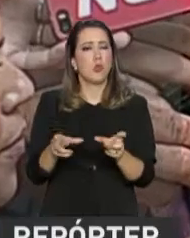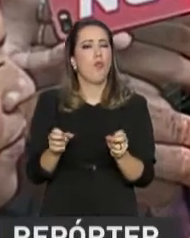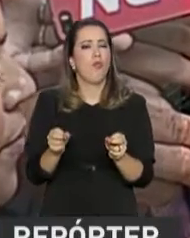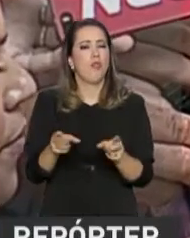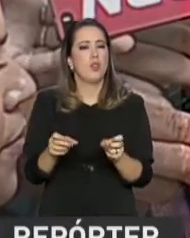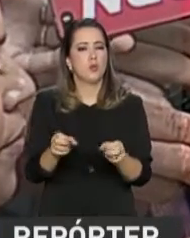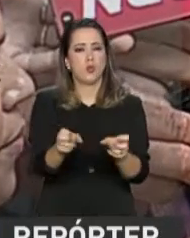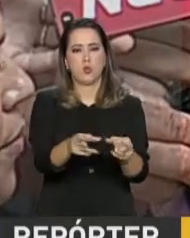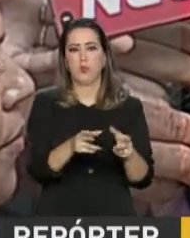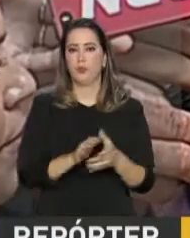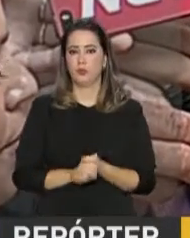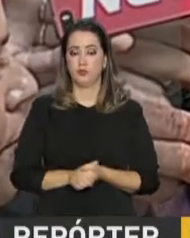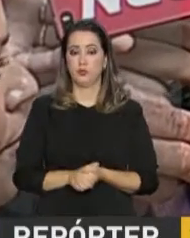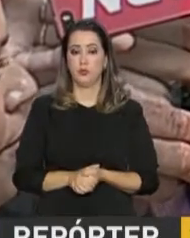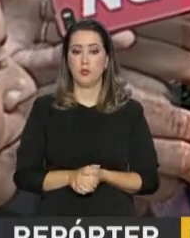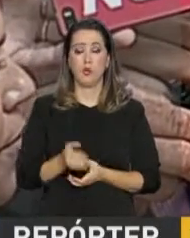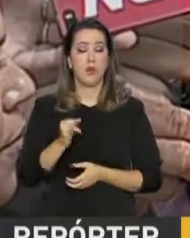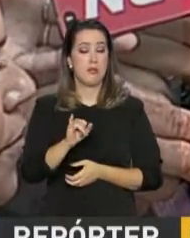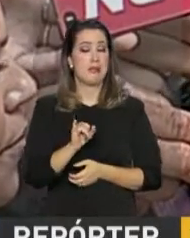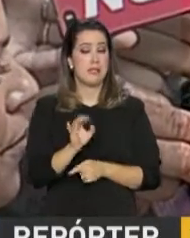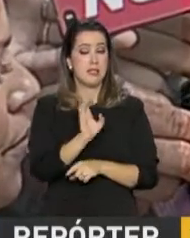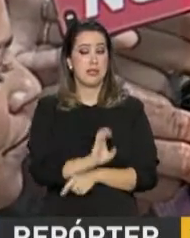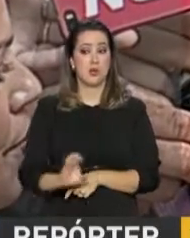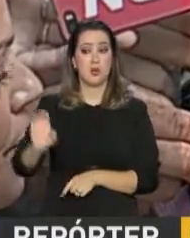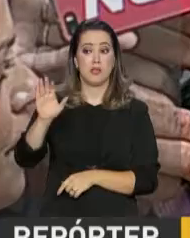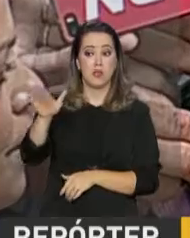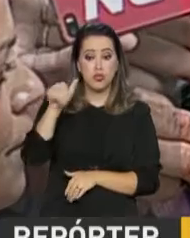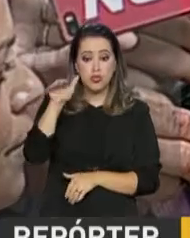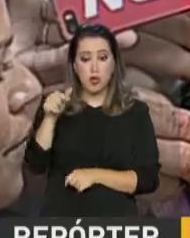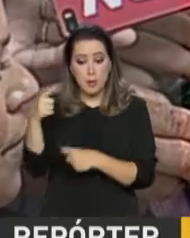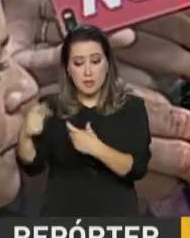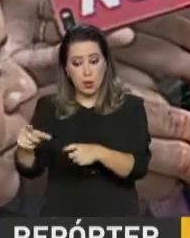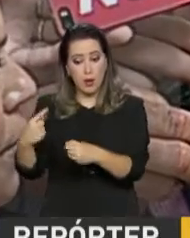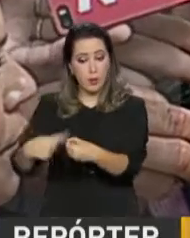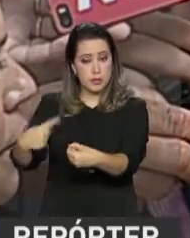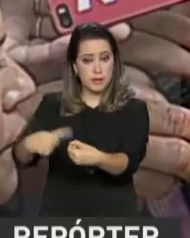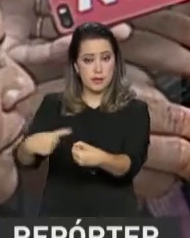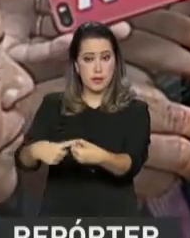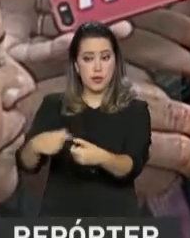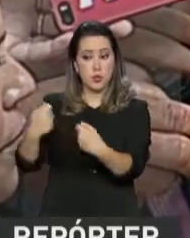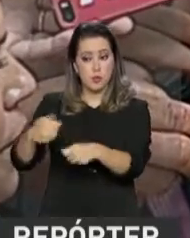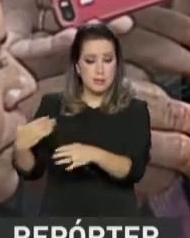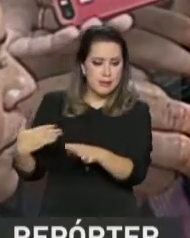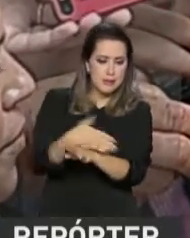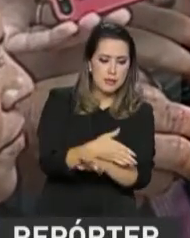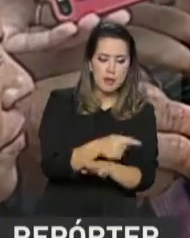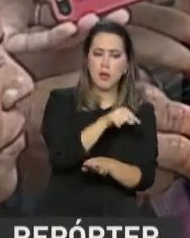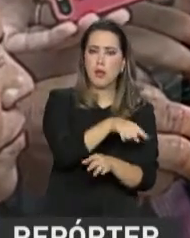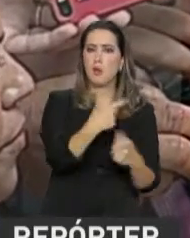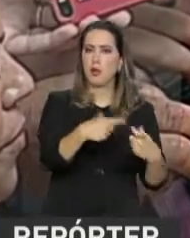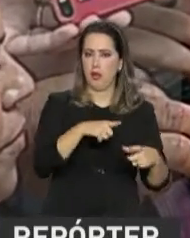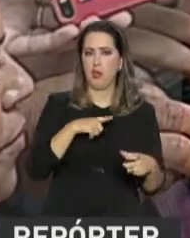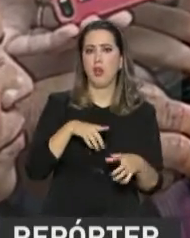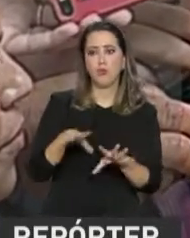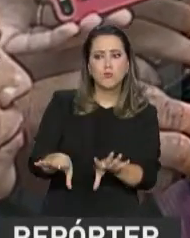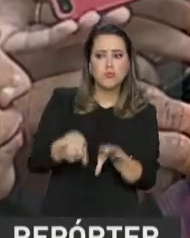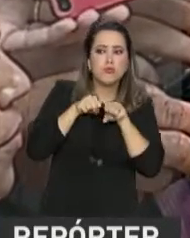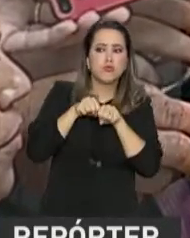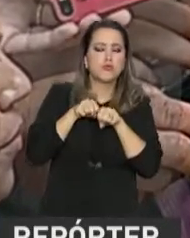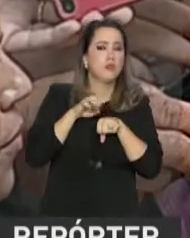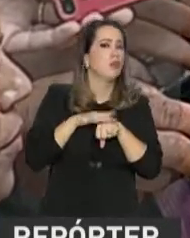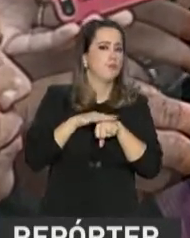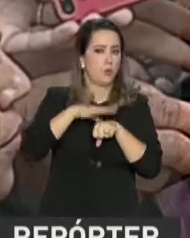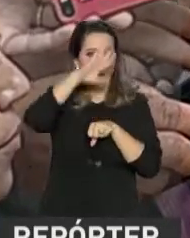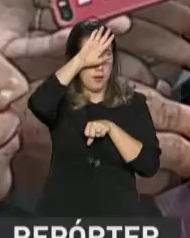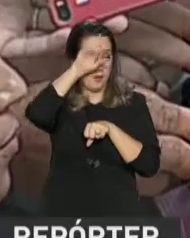quando o estado convoca a população de uma cidade para a vacinação as pessoas devem ir porque há risco de contaminação com a